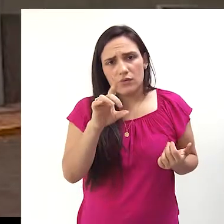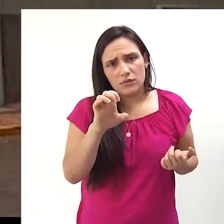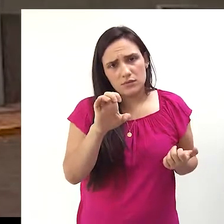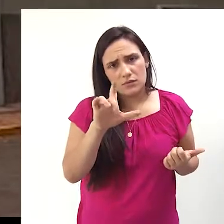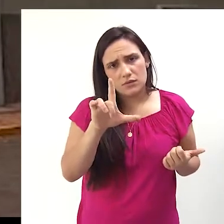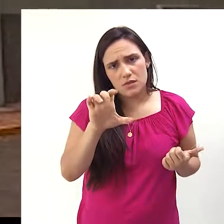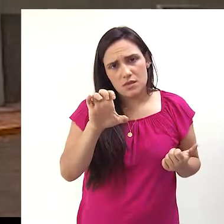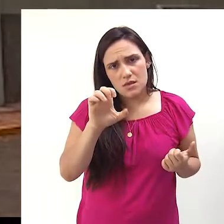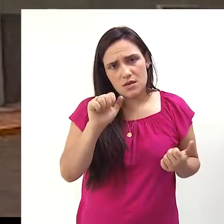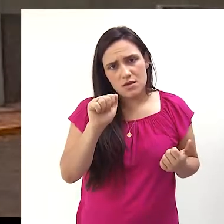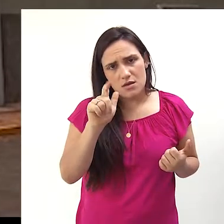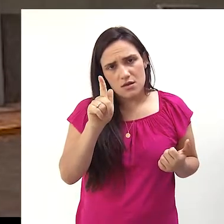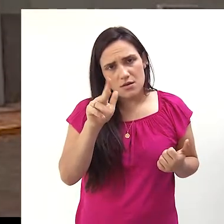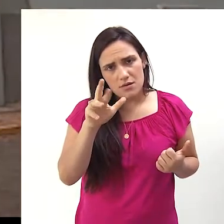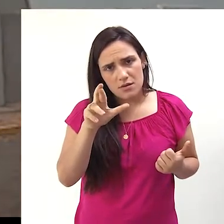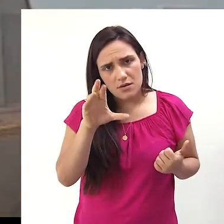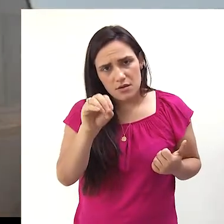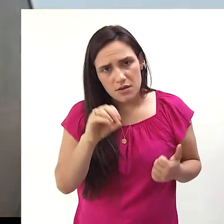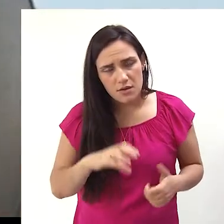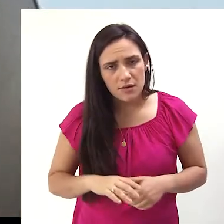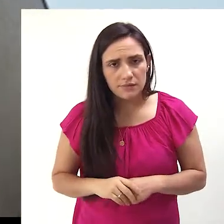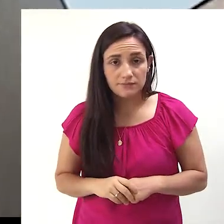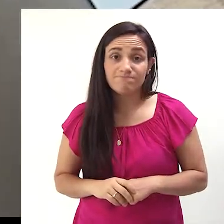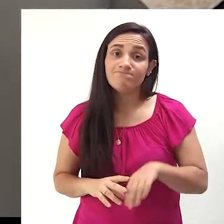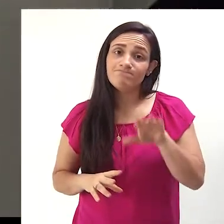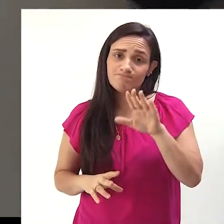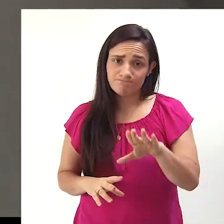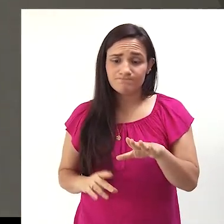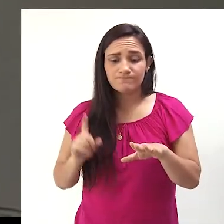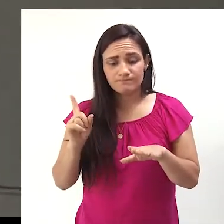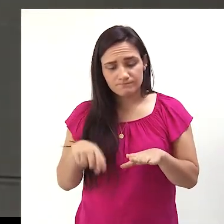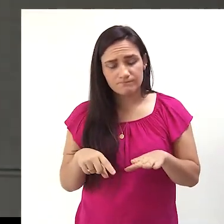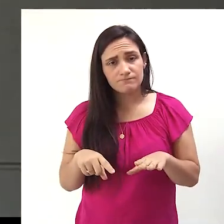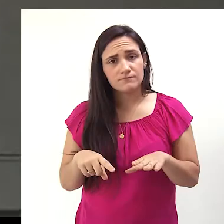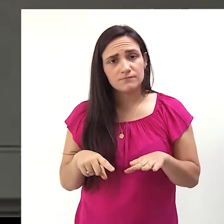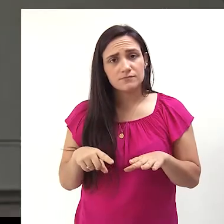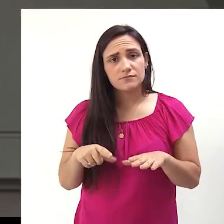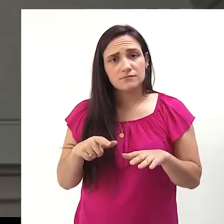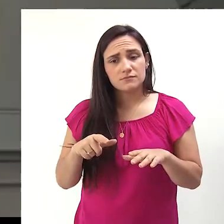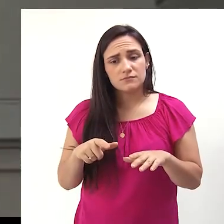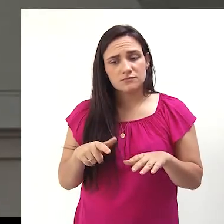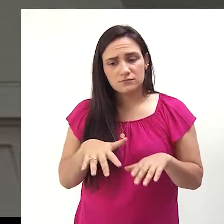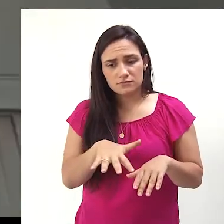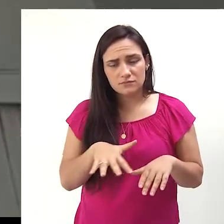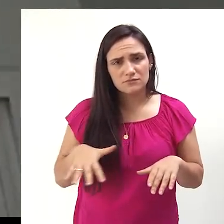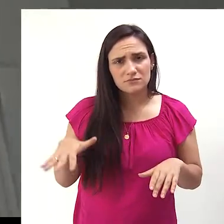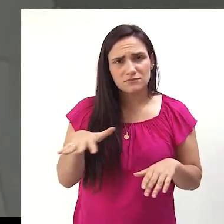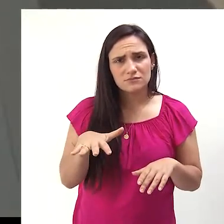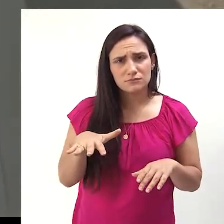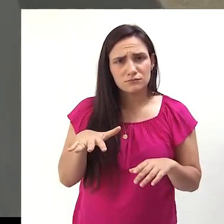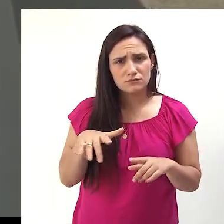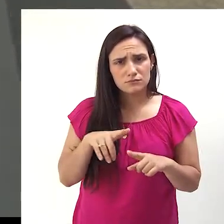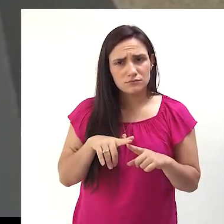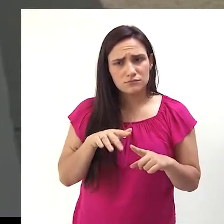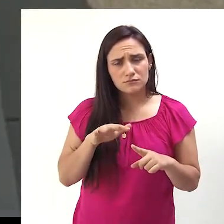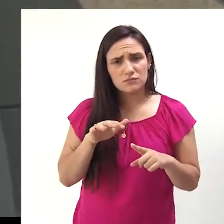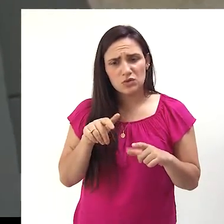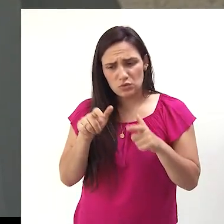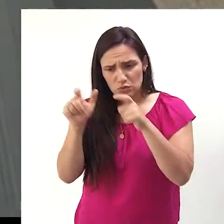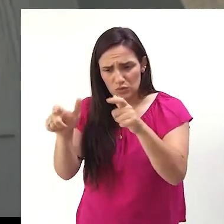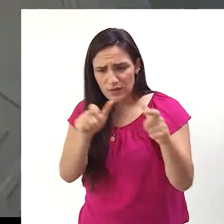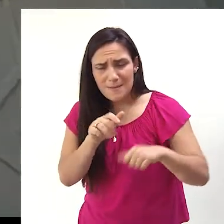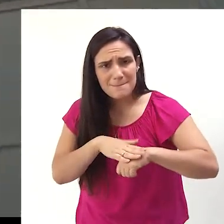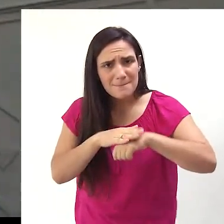a localização da Deleagro também buscando um ponto estratégico, próximo da